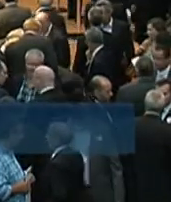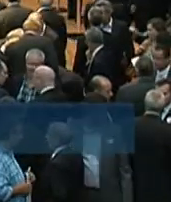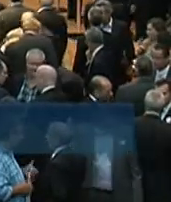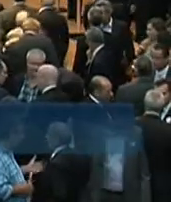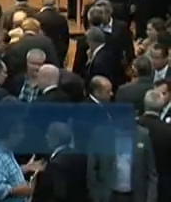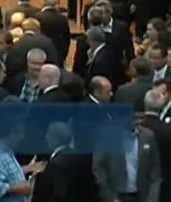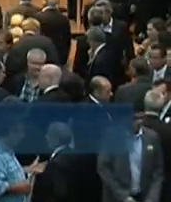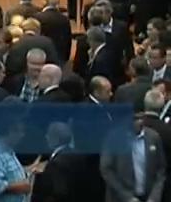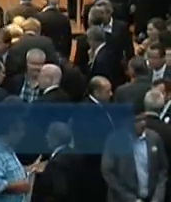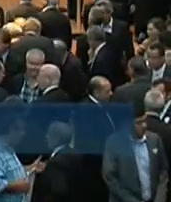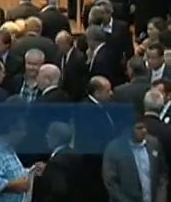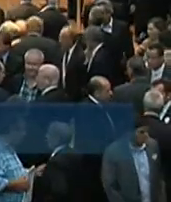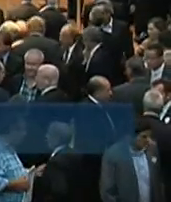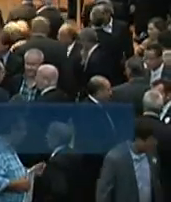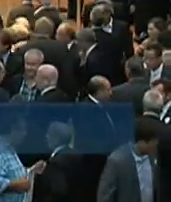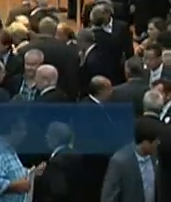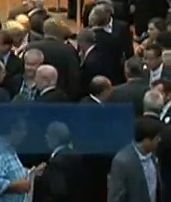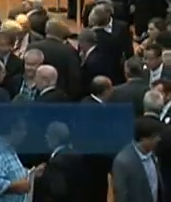mar